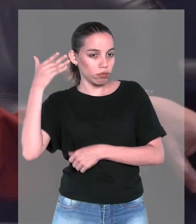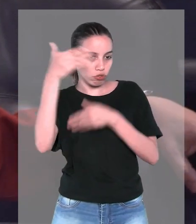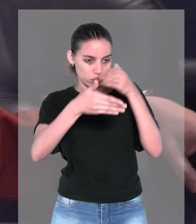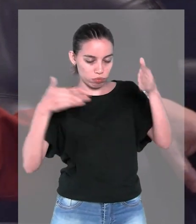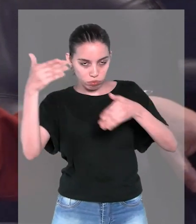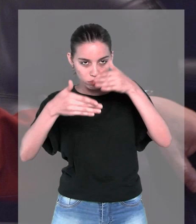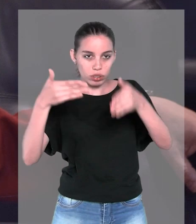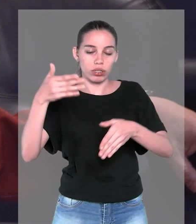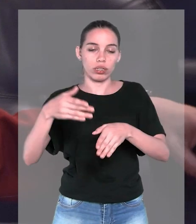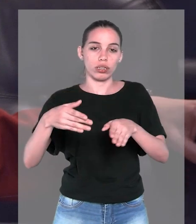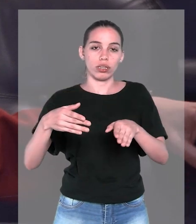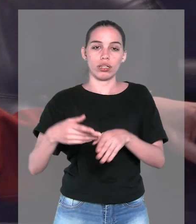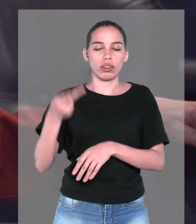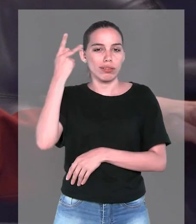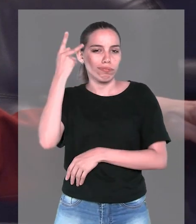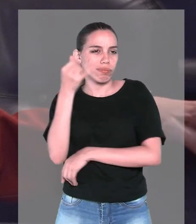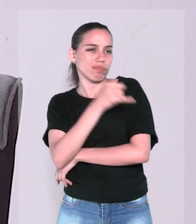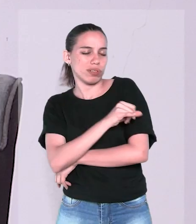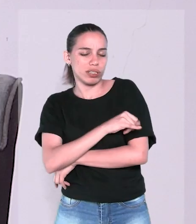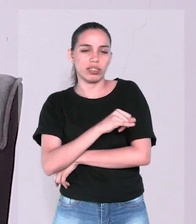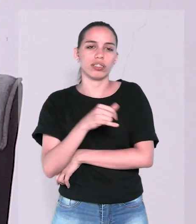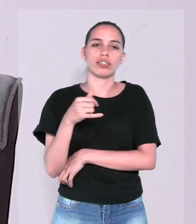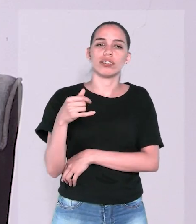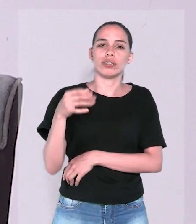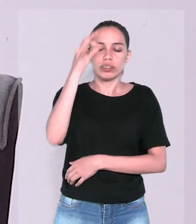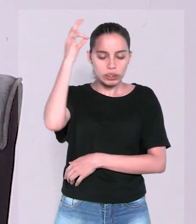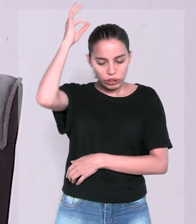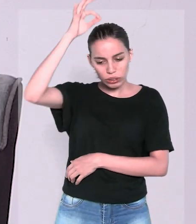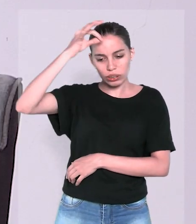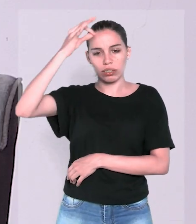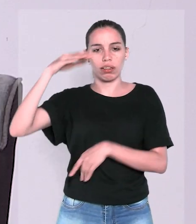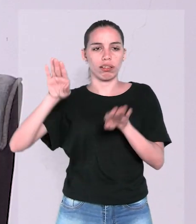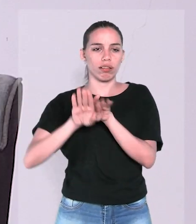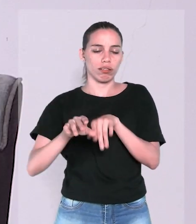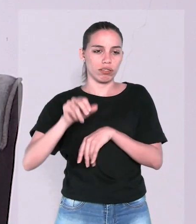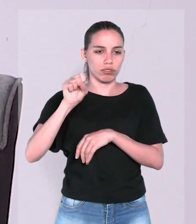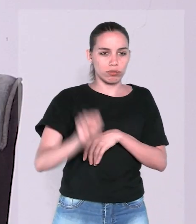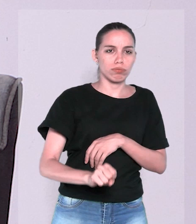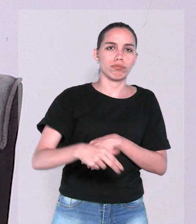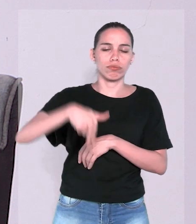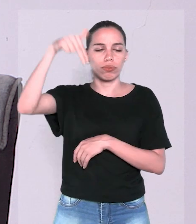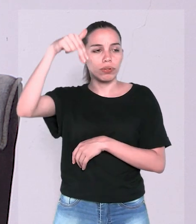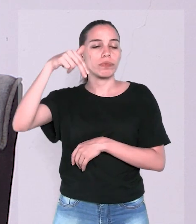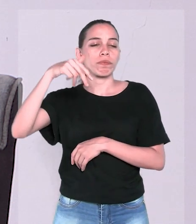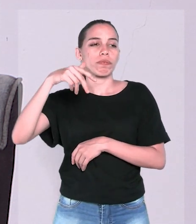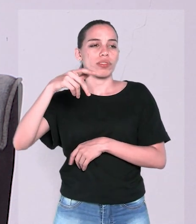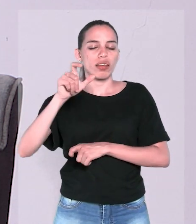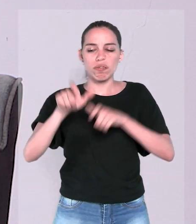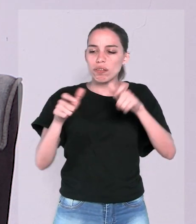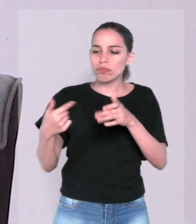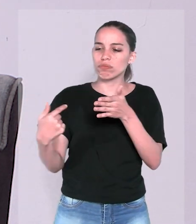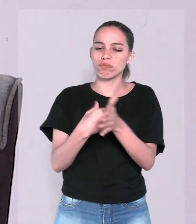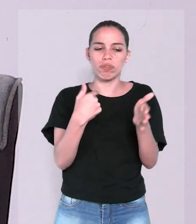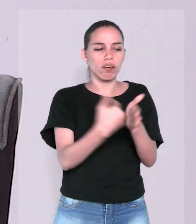São Paulo, Espírito Santo, o sudeste do Brasil, parte do nordeste do Brasil, começou a me perguntar o